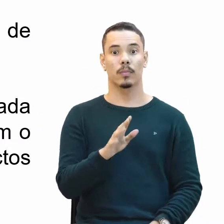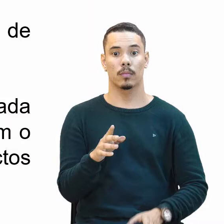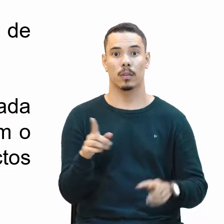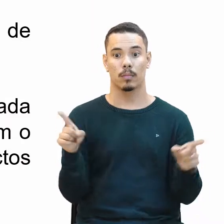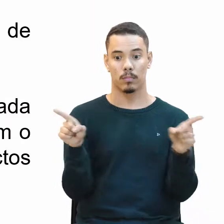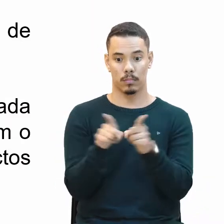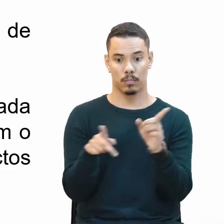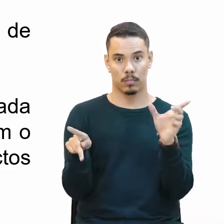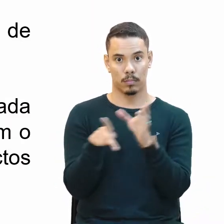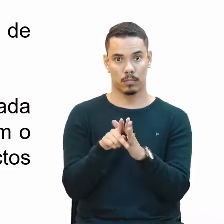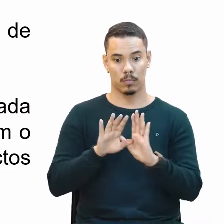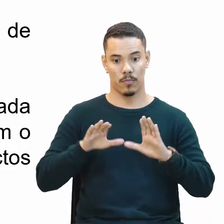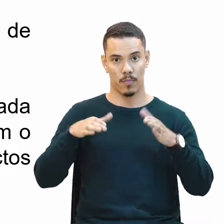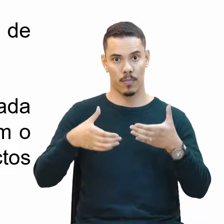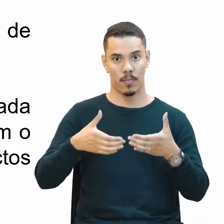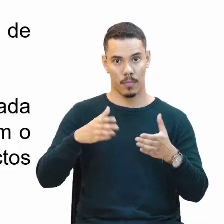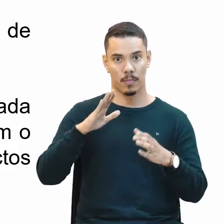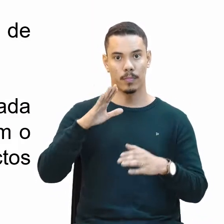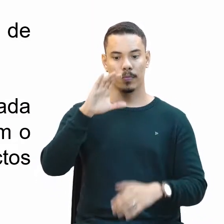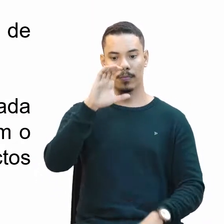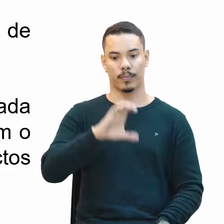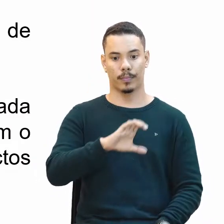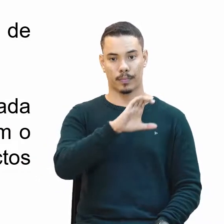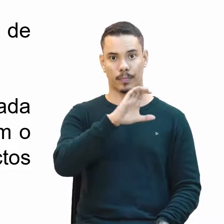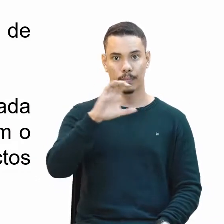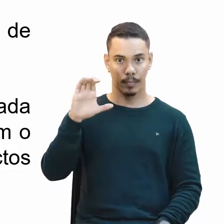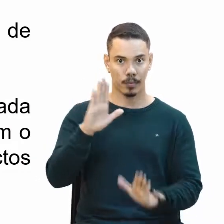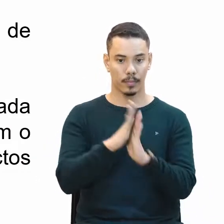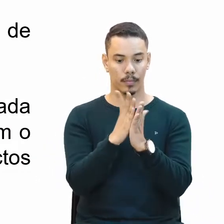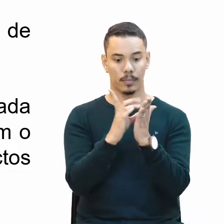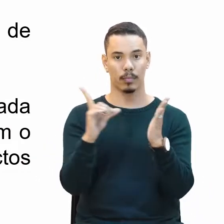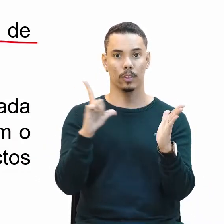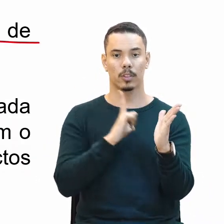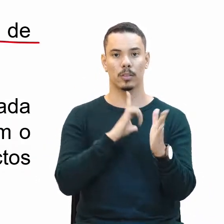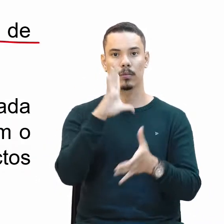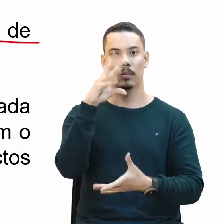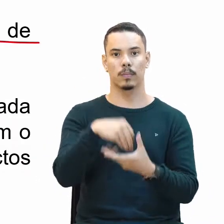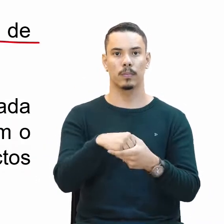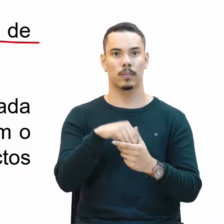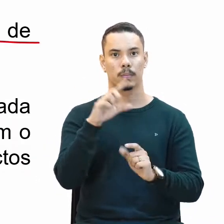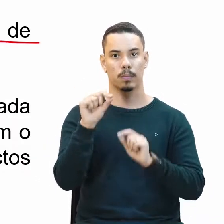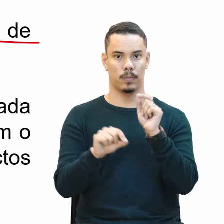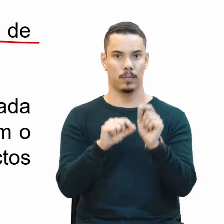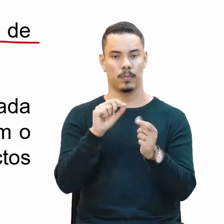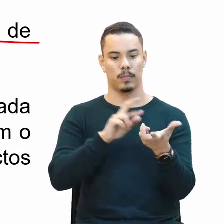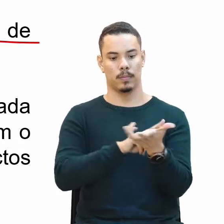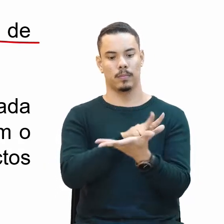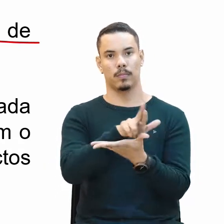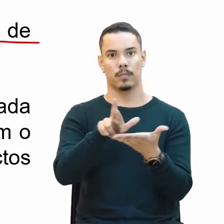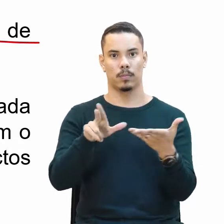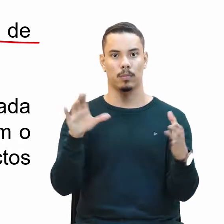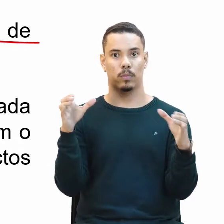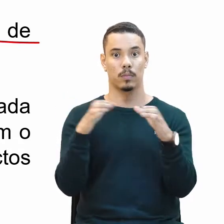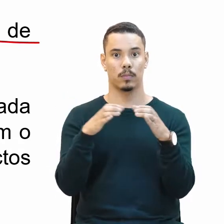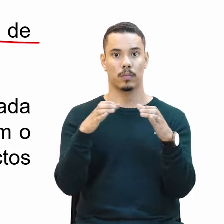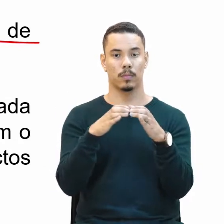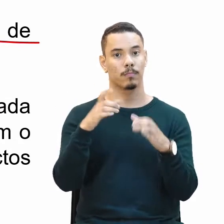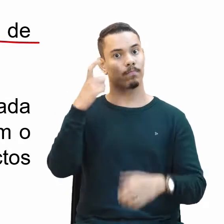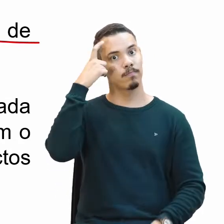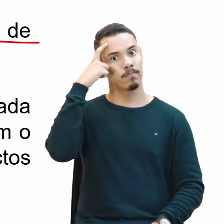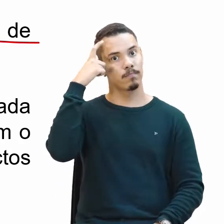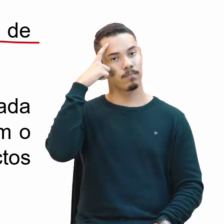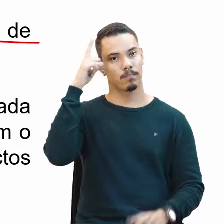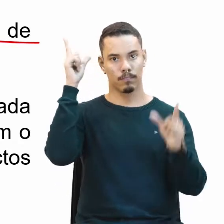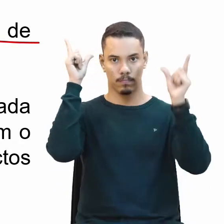doutrina cristã, ela integra elementos de diversas correntes do pensamento